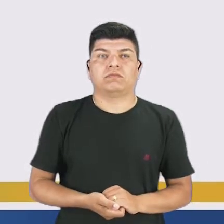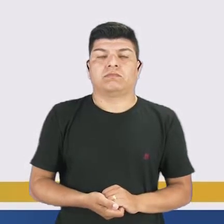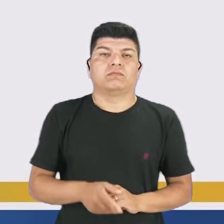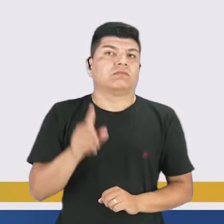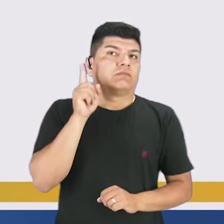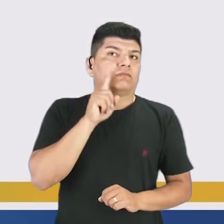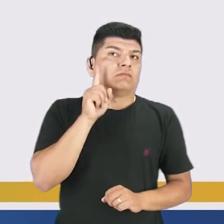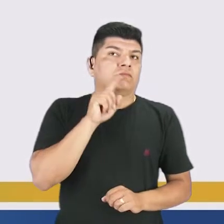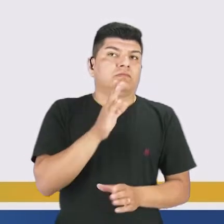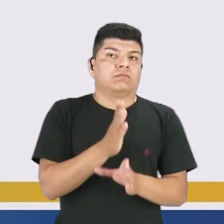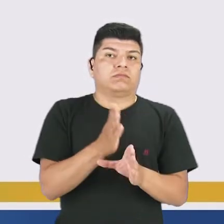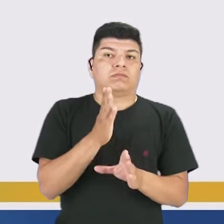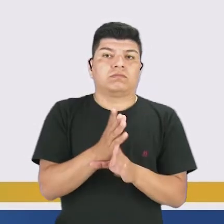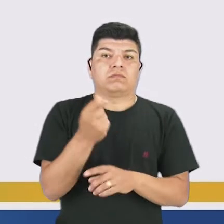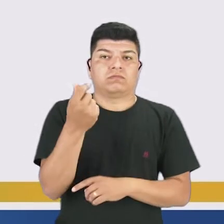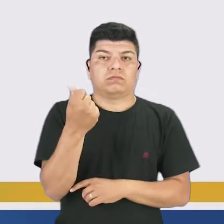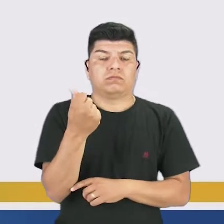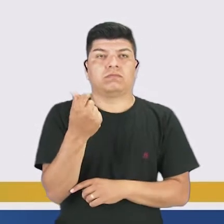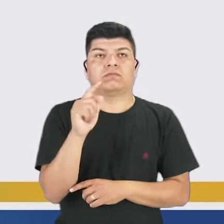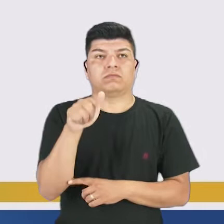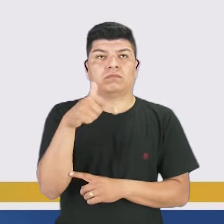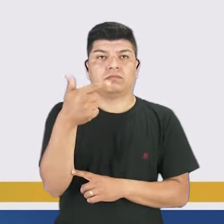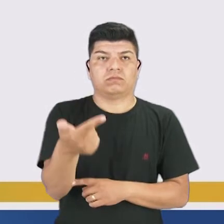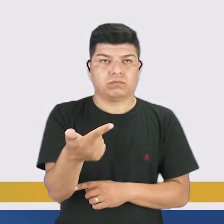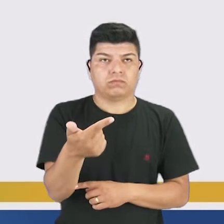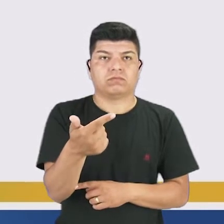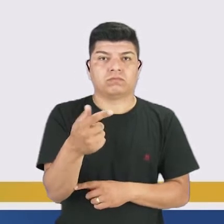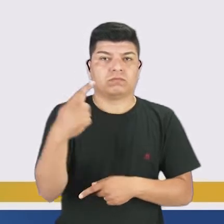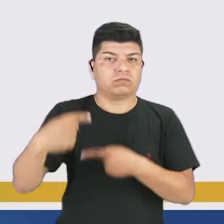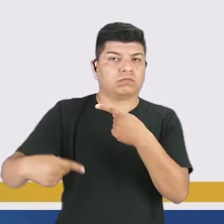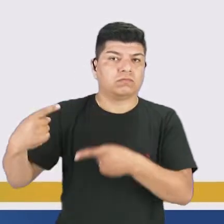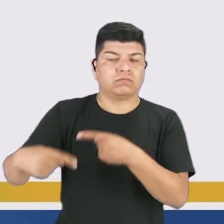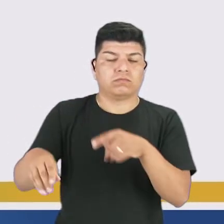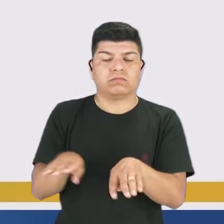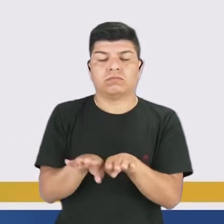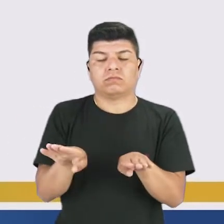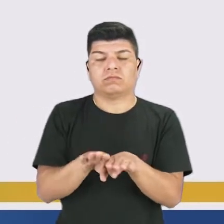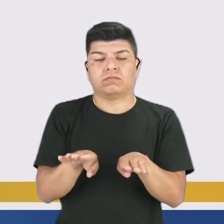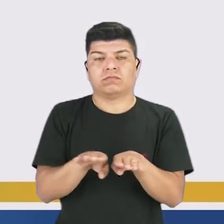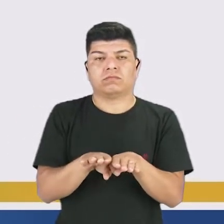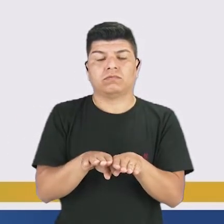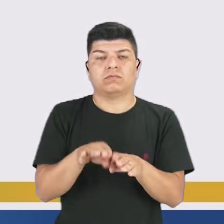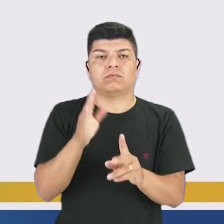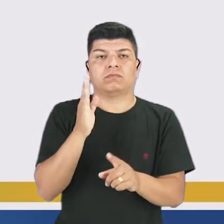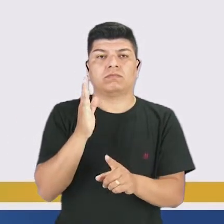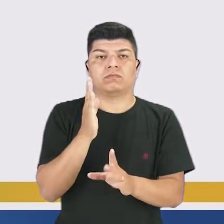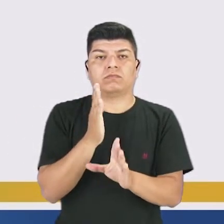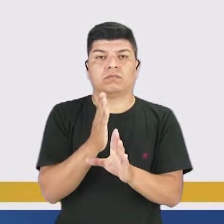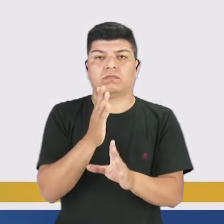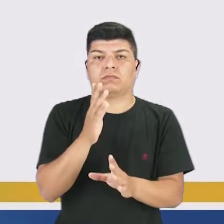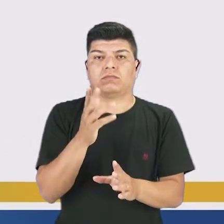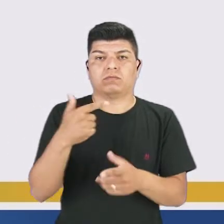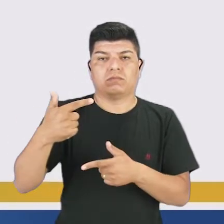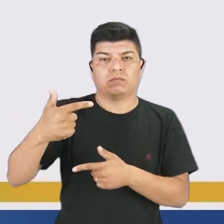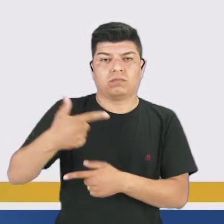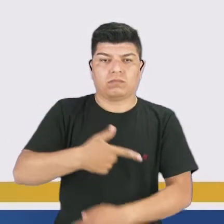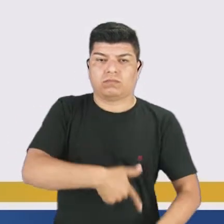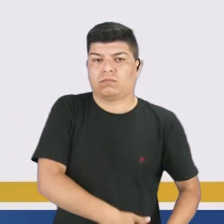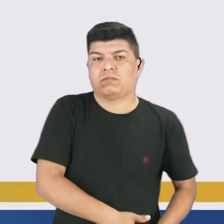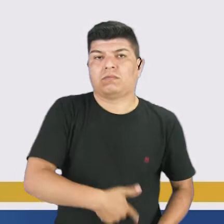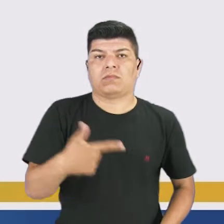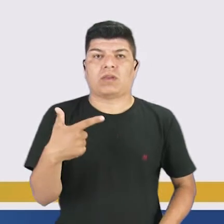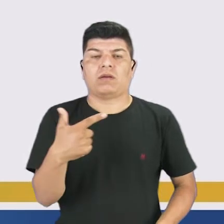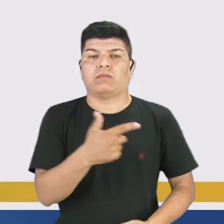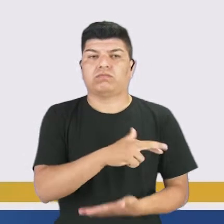Unidos, através de financiamento e outras medidas políticas, até mesmo fornecimento de armas, como